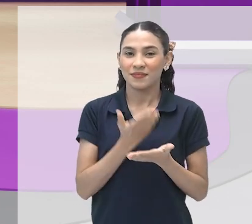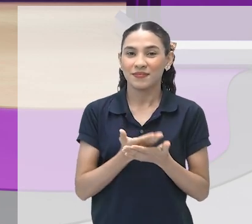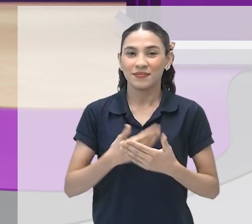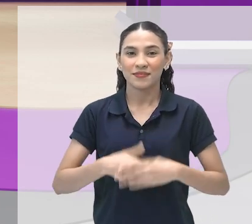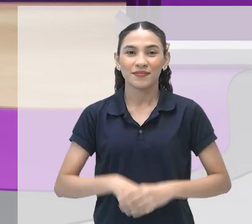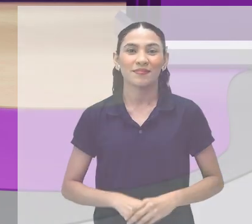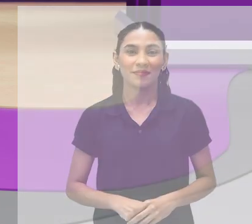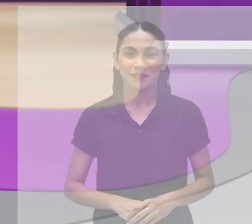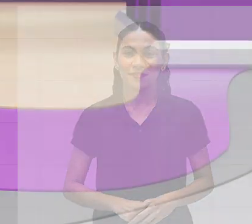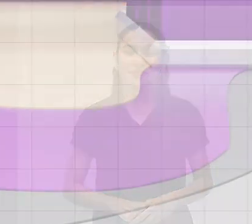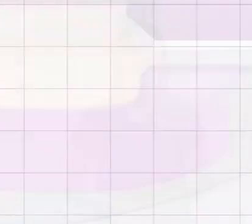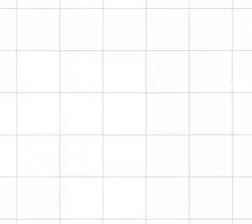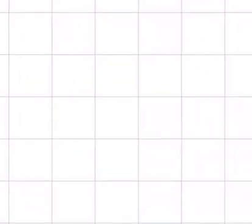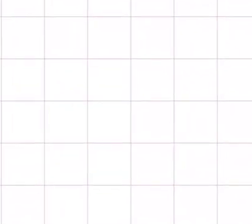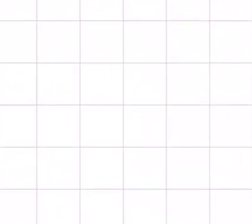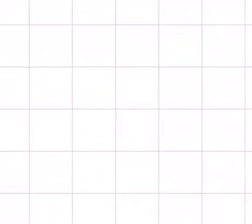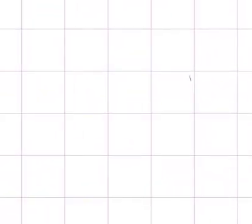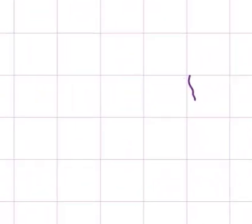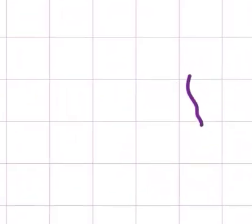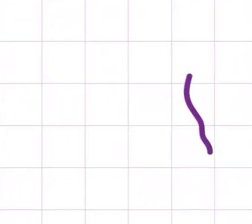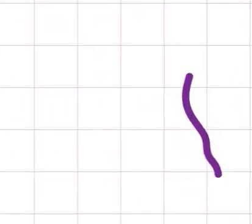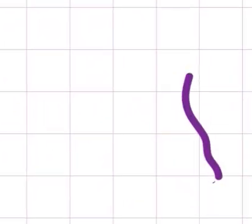aula.